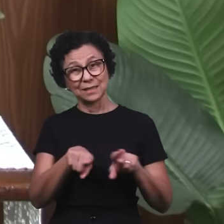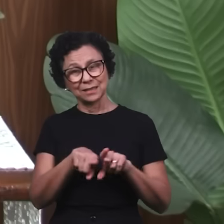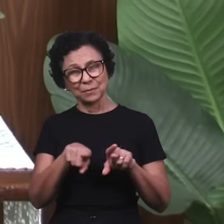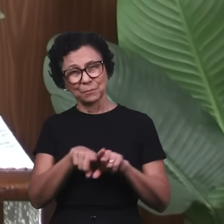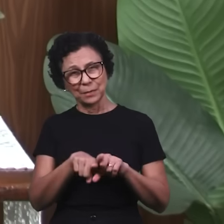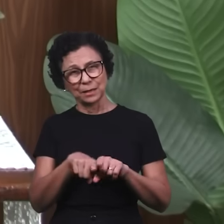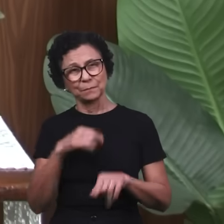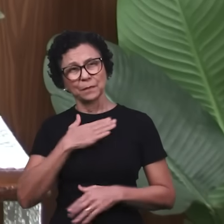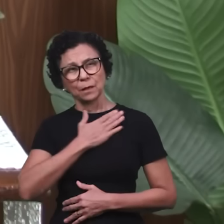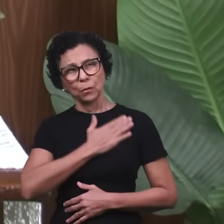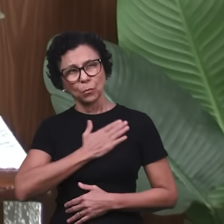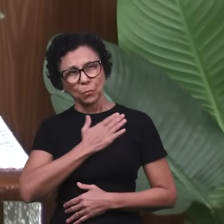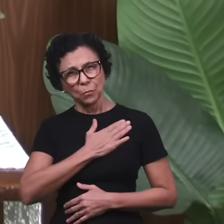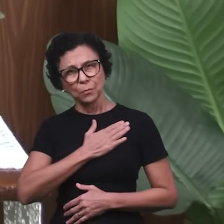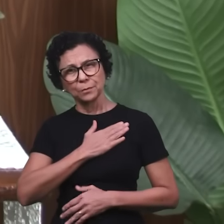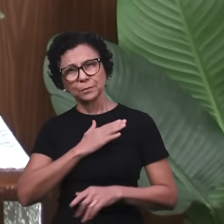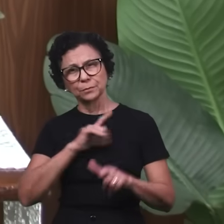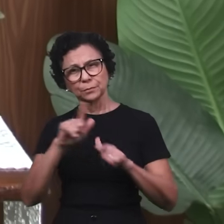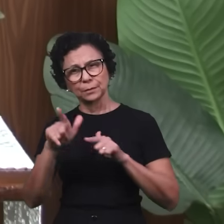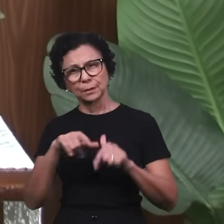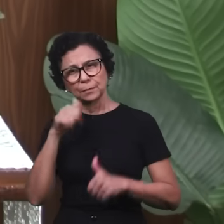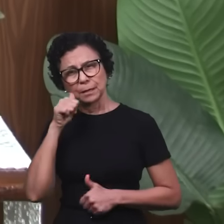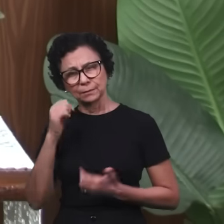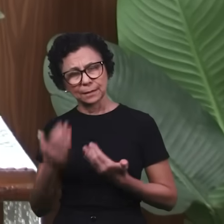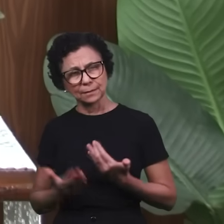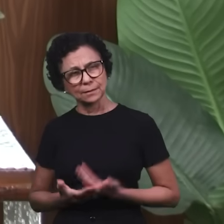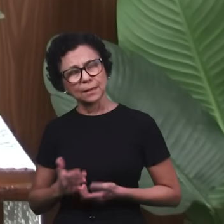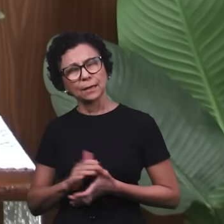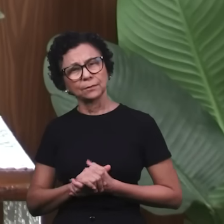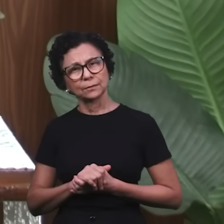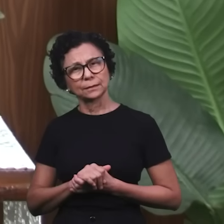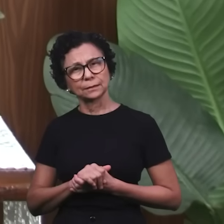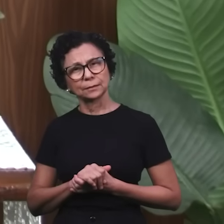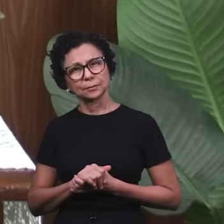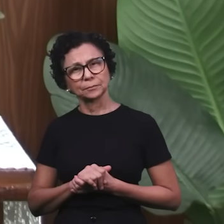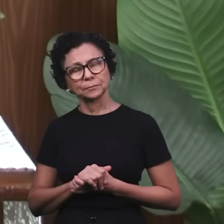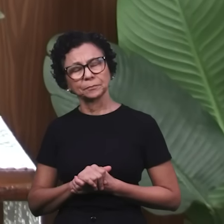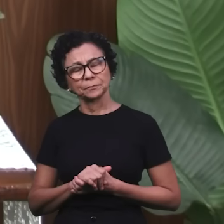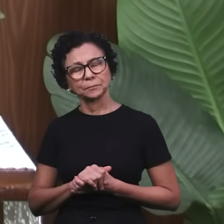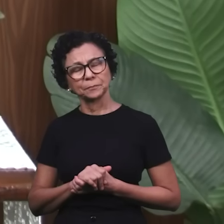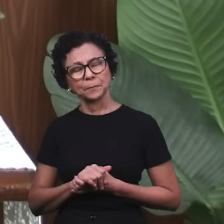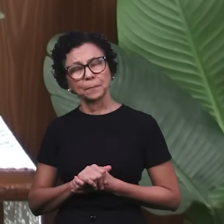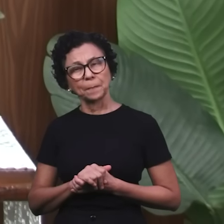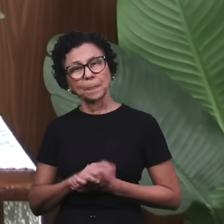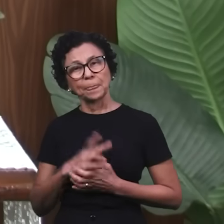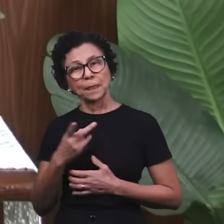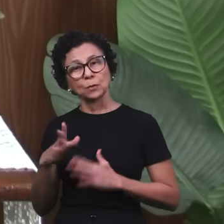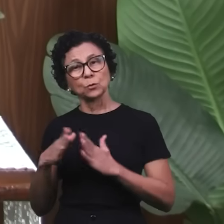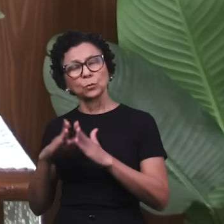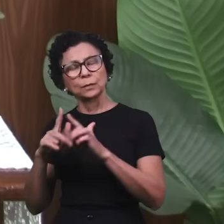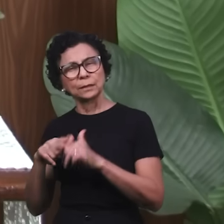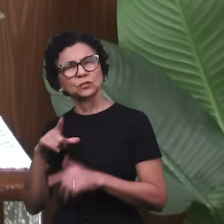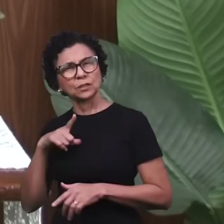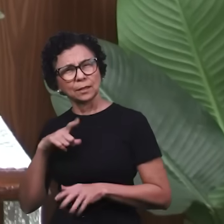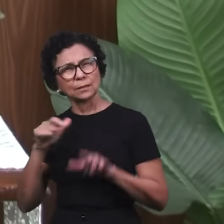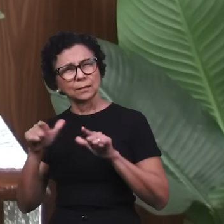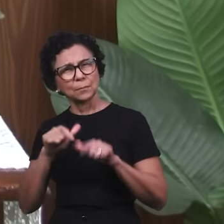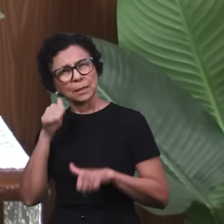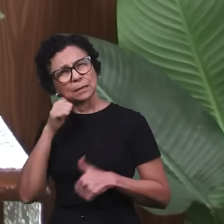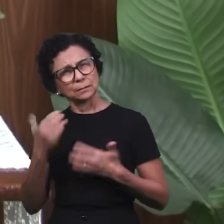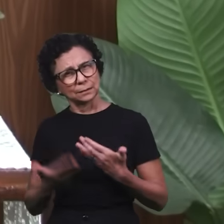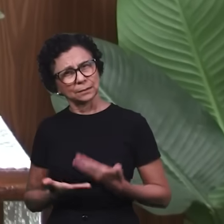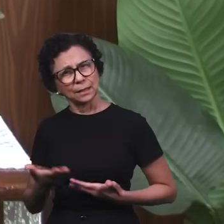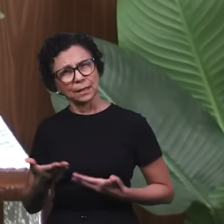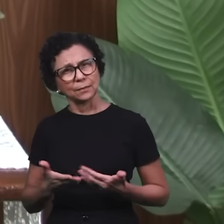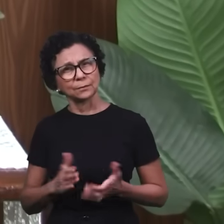coração, se ele está vivo na sua igreja. E o que aconteceu? A palavra diz no verso 37 que enfermando ela